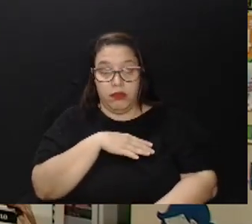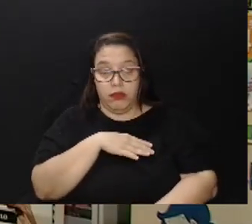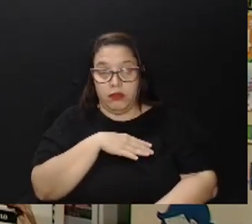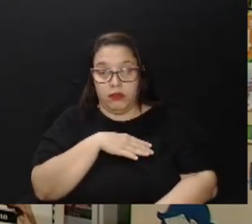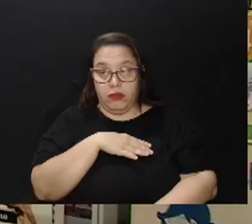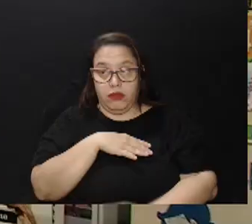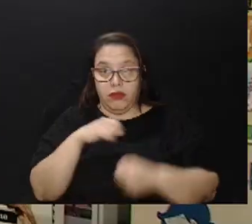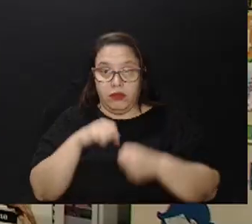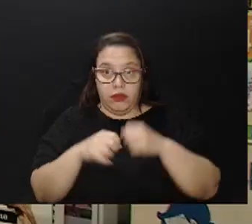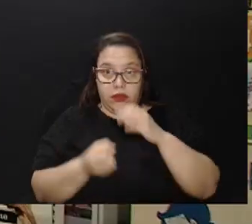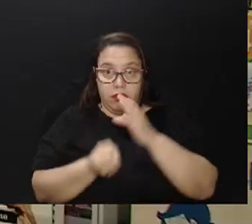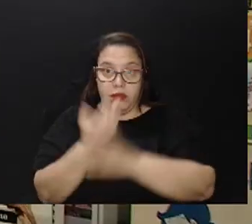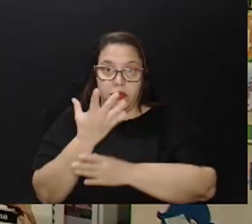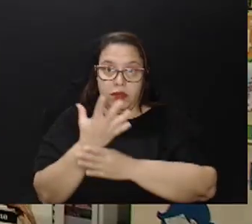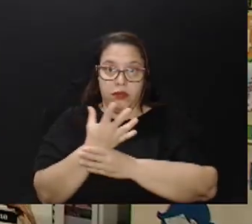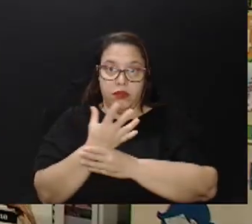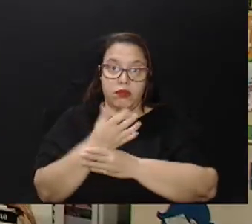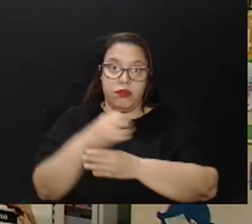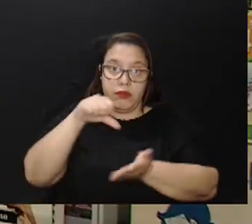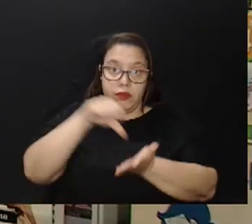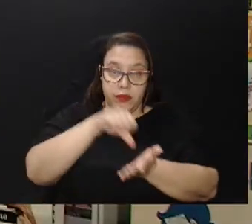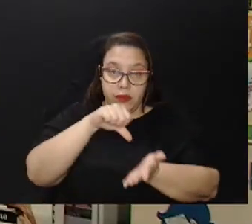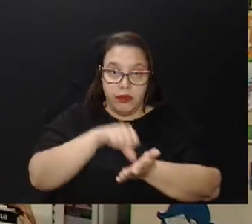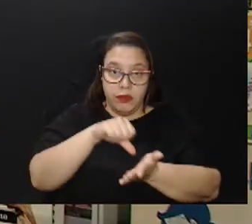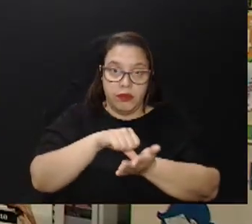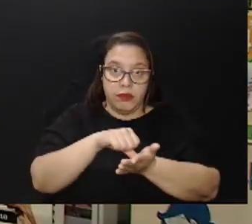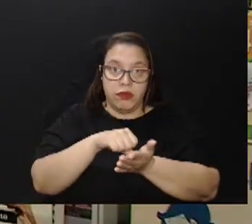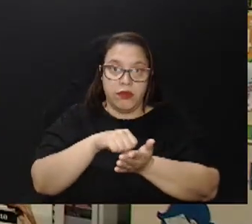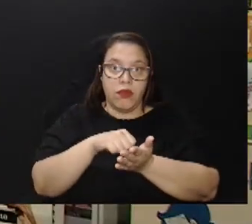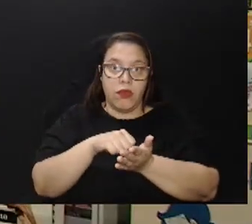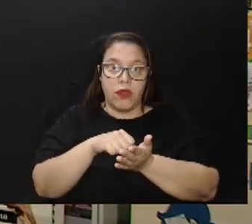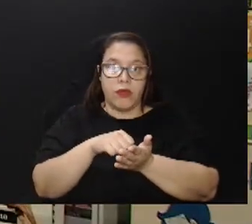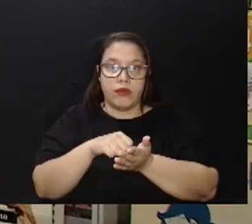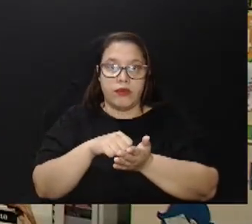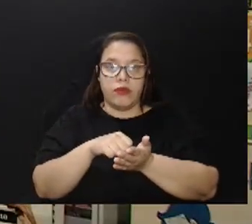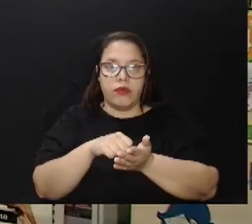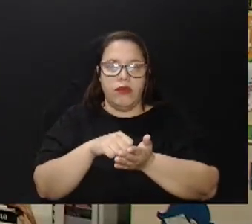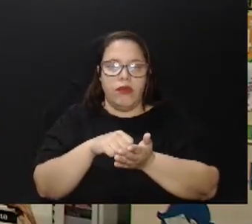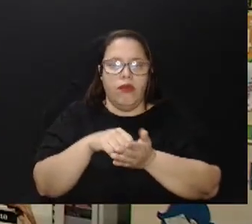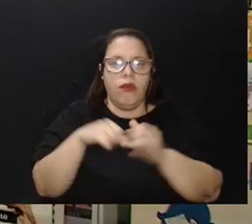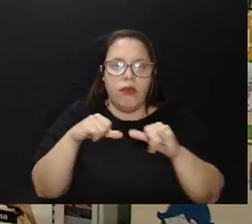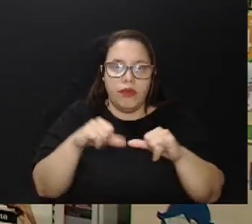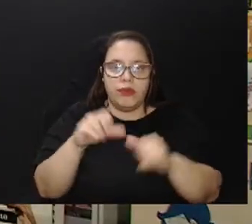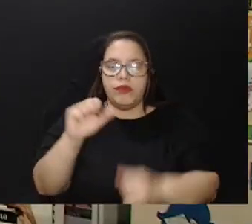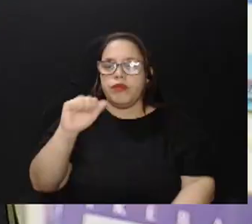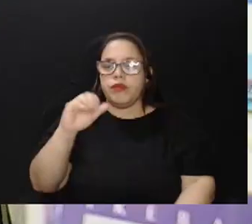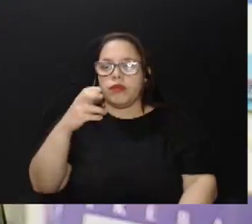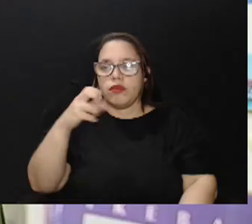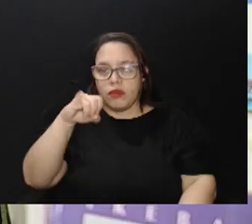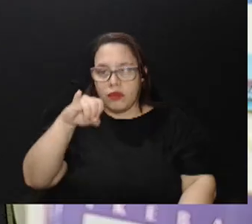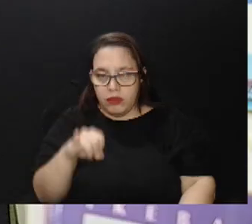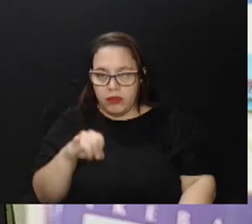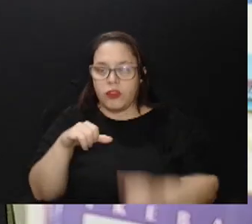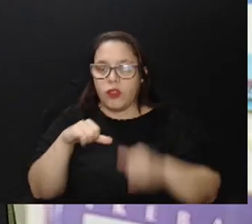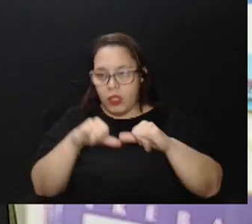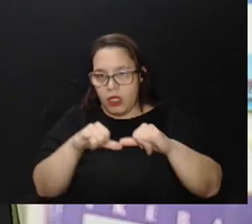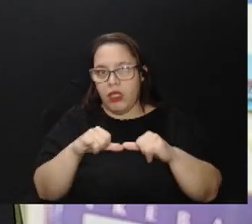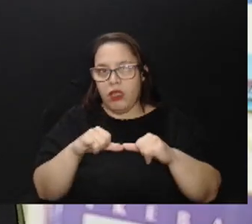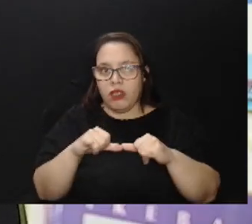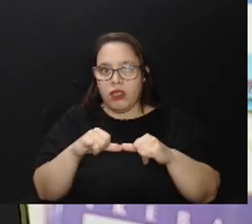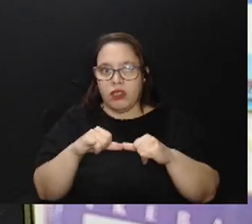essa sede, lá onde atualmente é o supermercado Açaí, mas era uma ruína